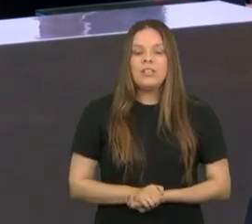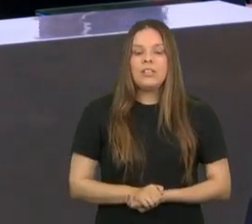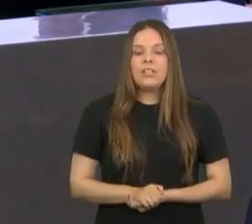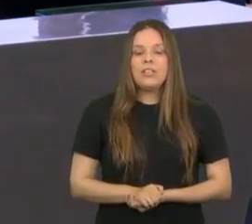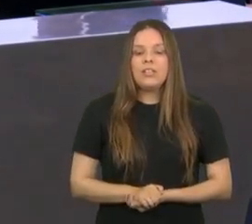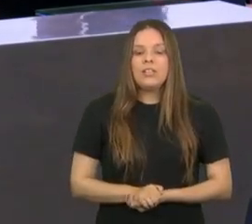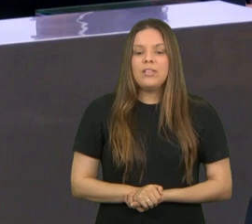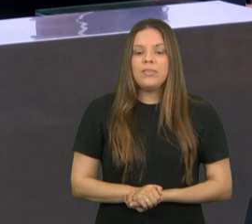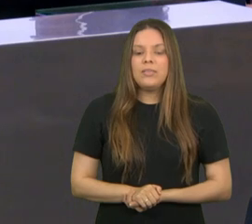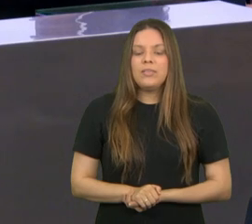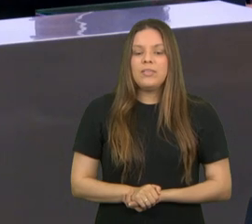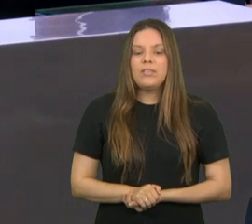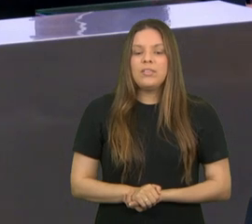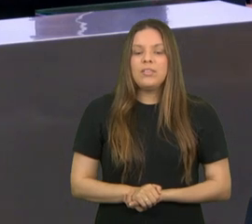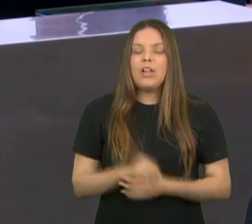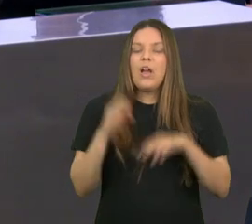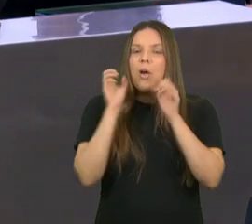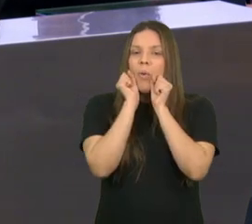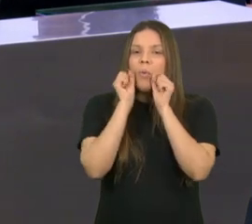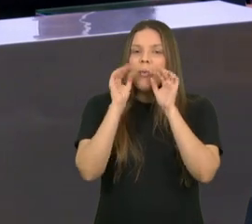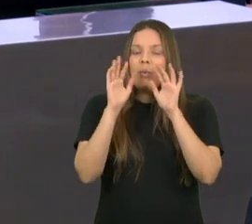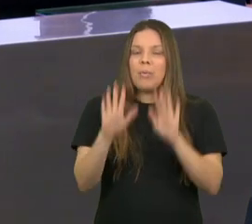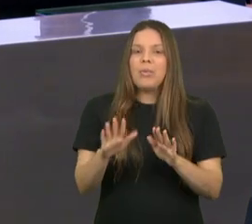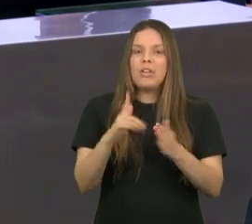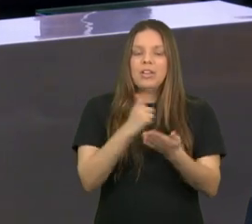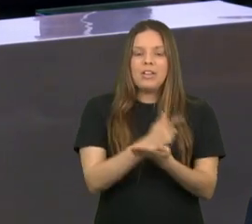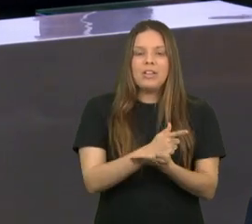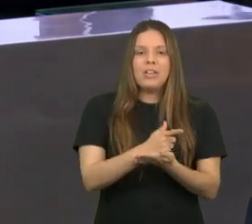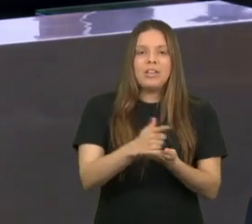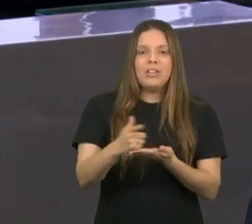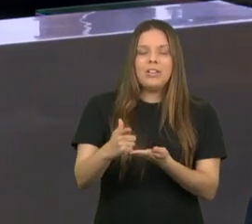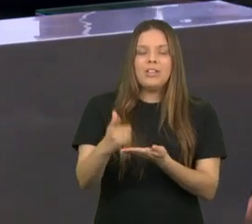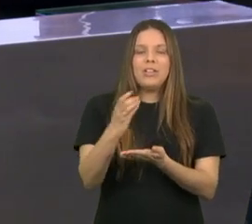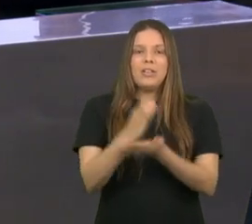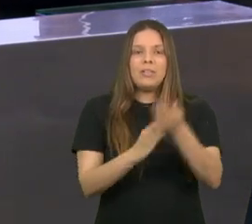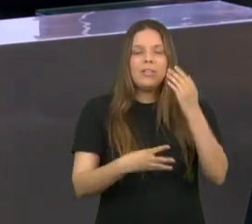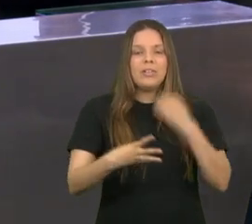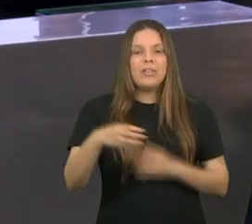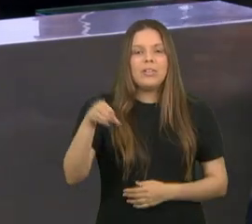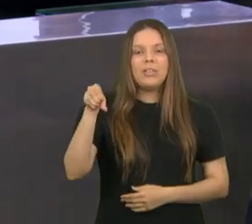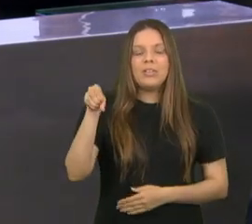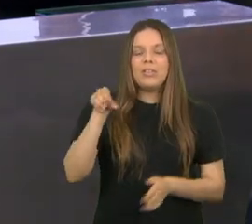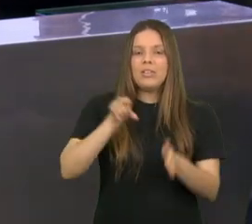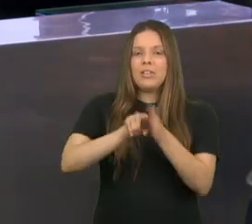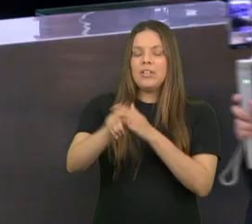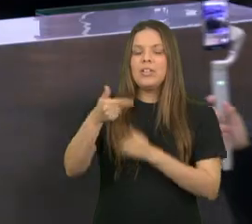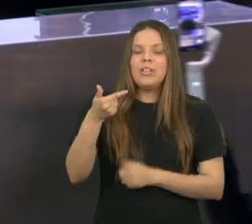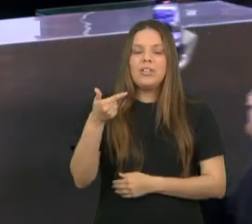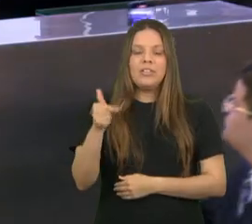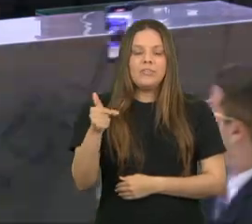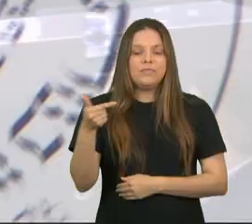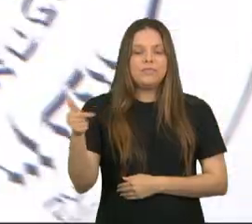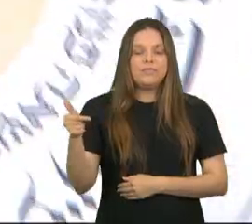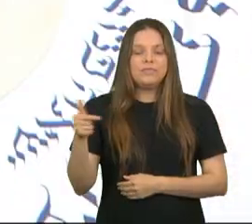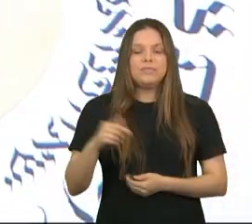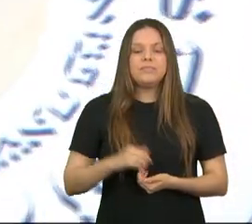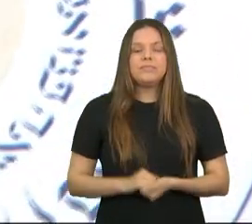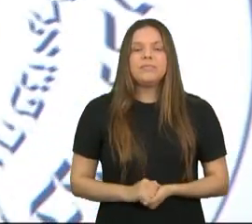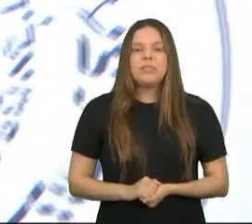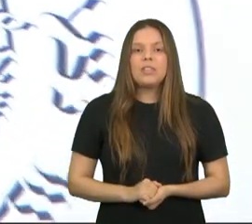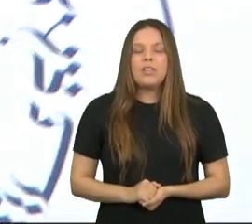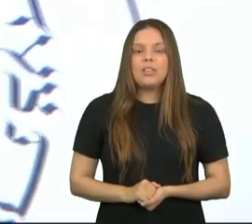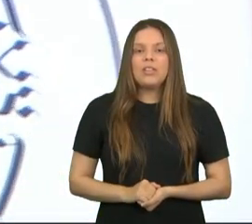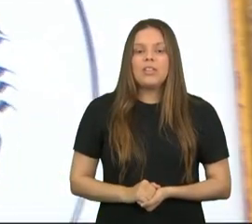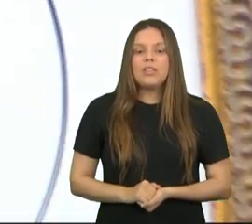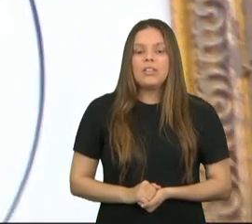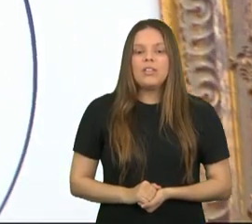bênção proferida em Gênesis 49, 22, pelo próprio pai de José.